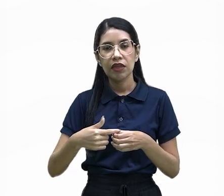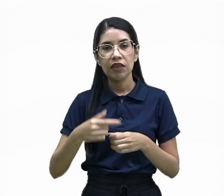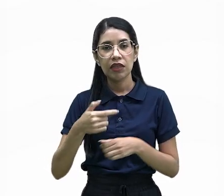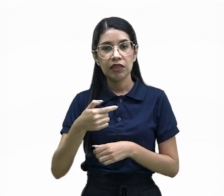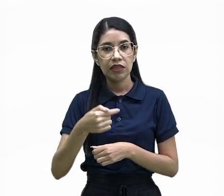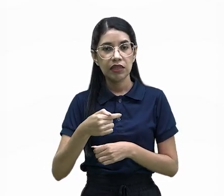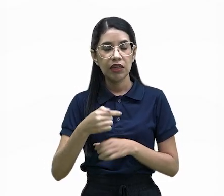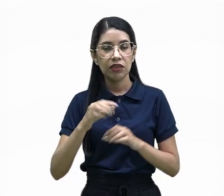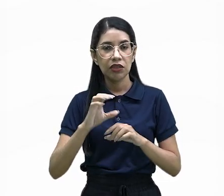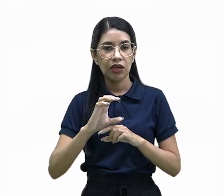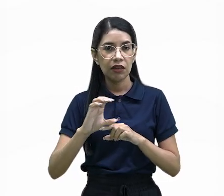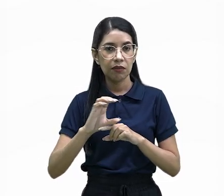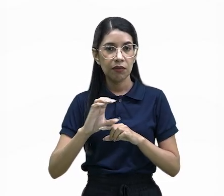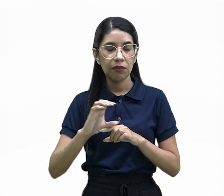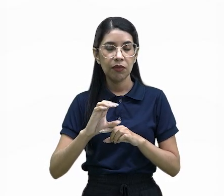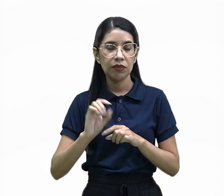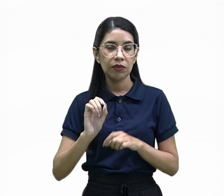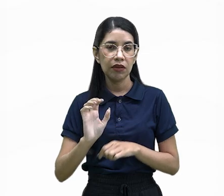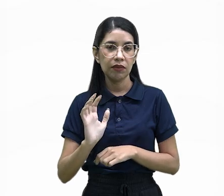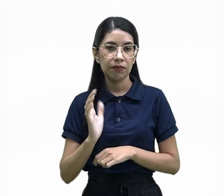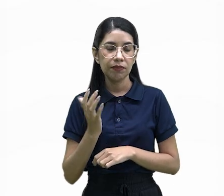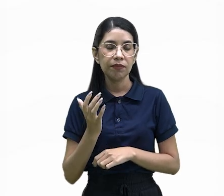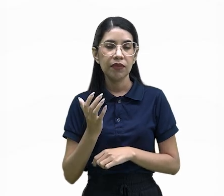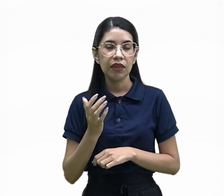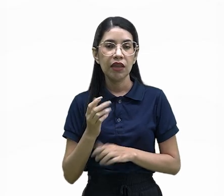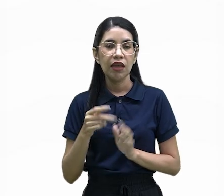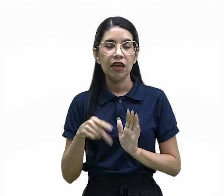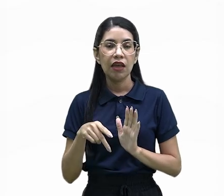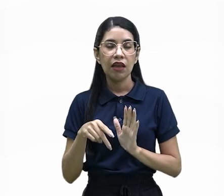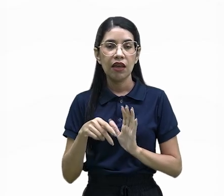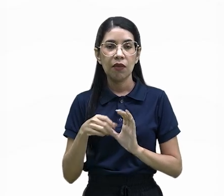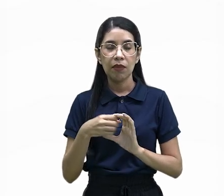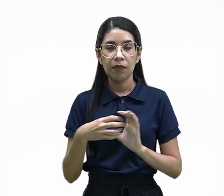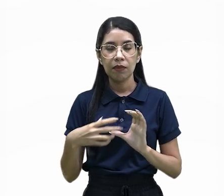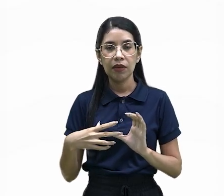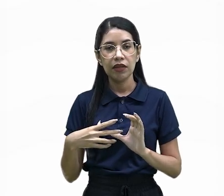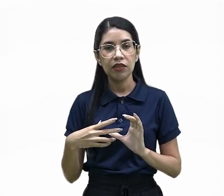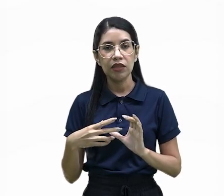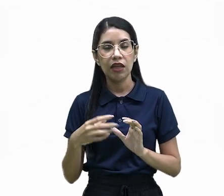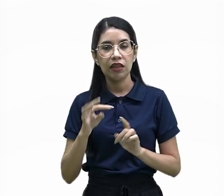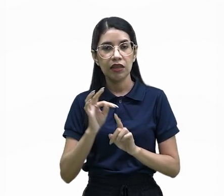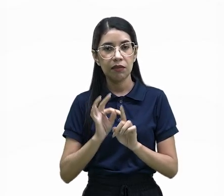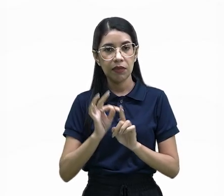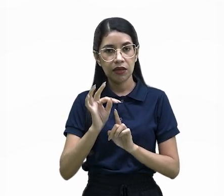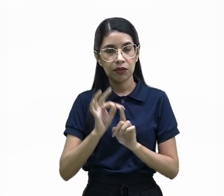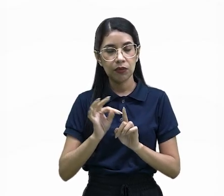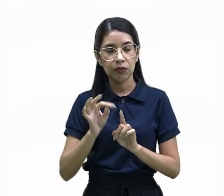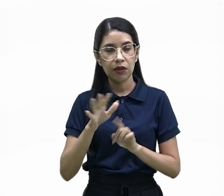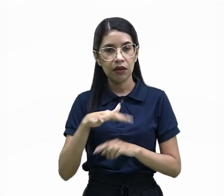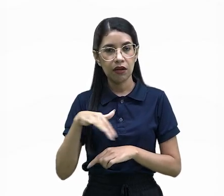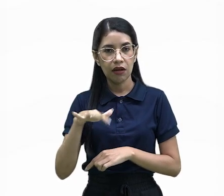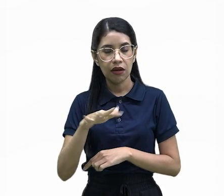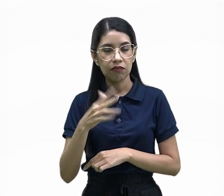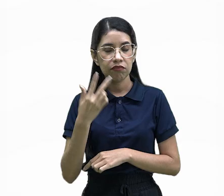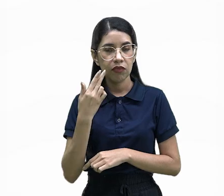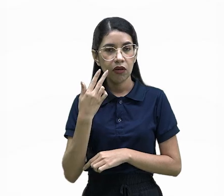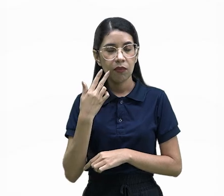7 carbonos. Isso confere a ela, né, essa propriedade de, na temperatura ambiente,